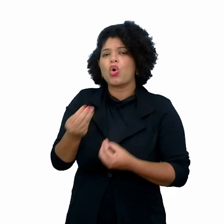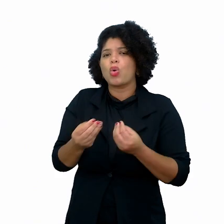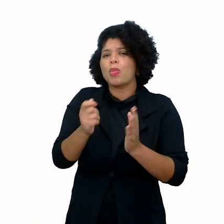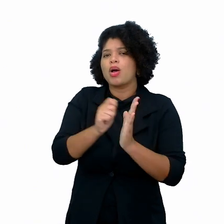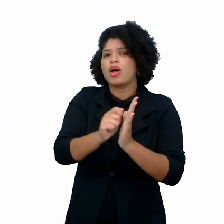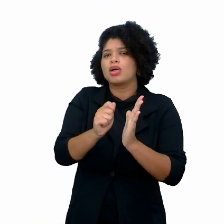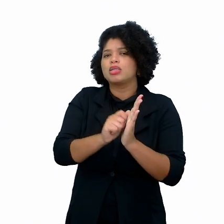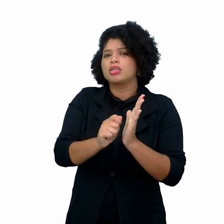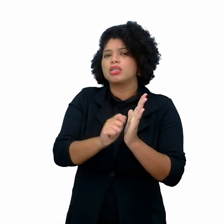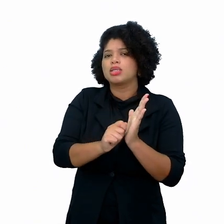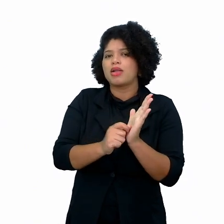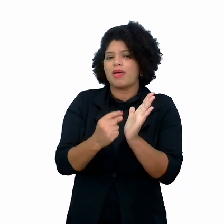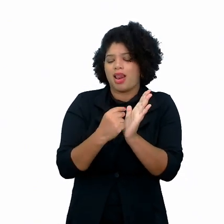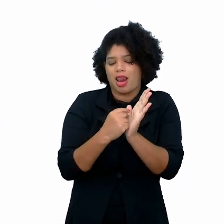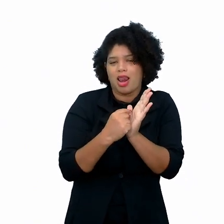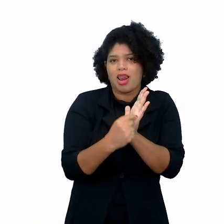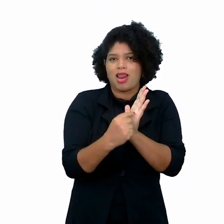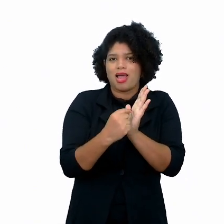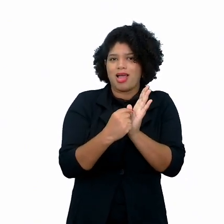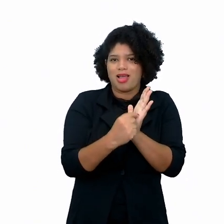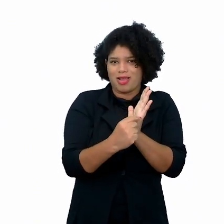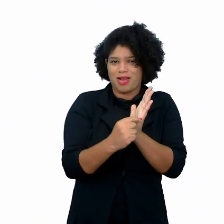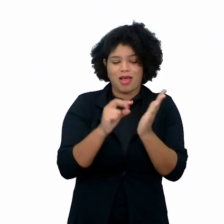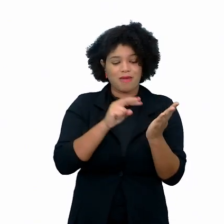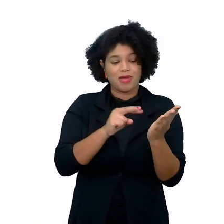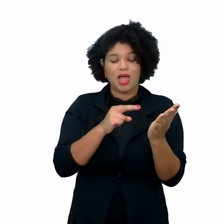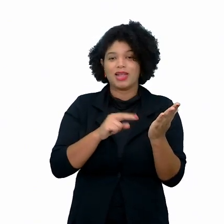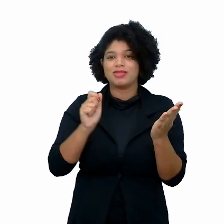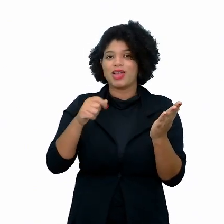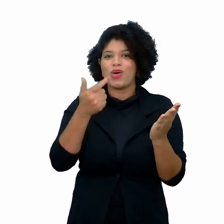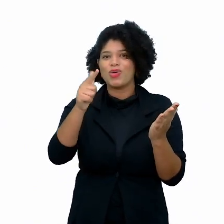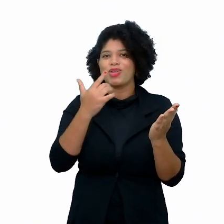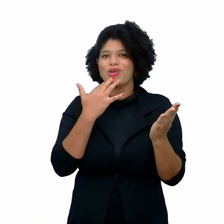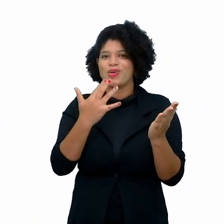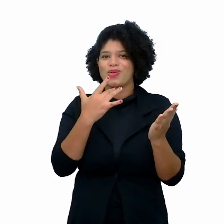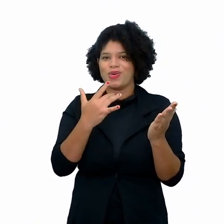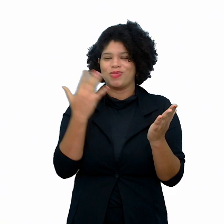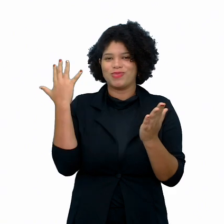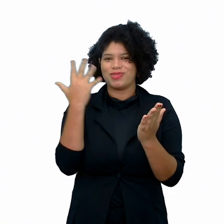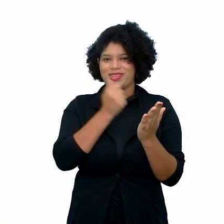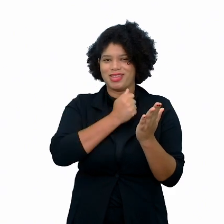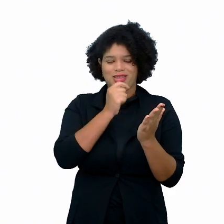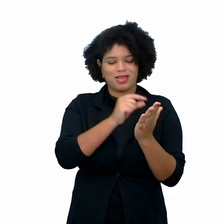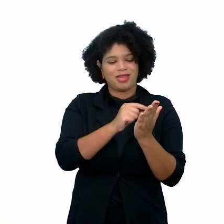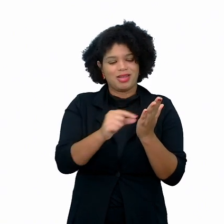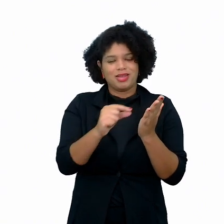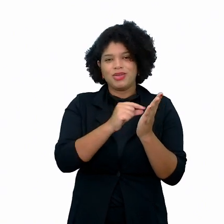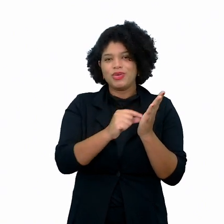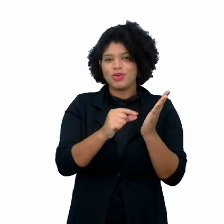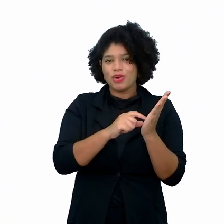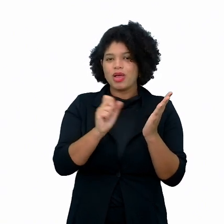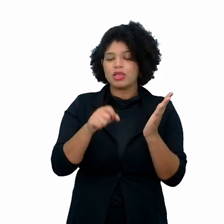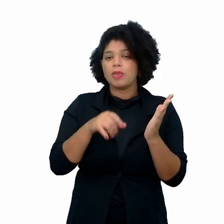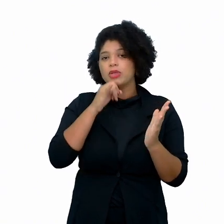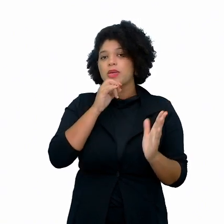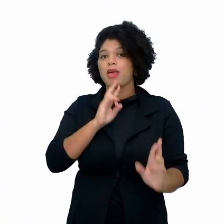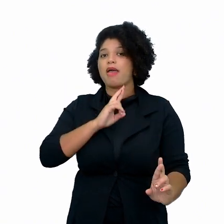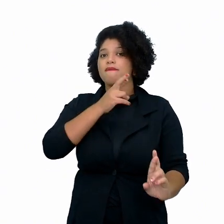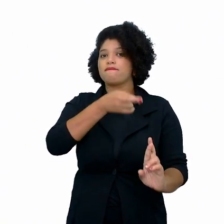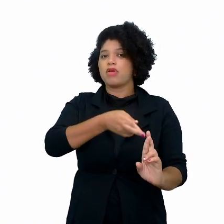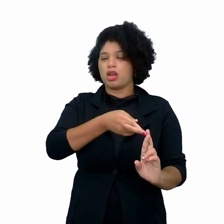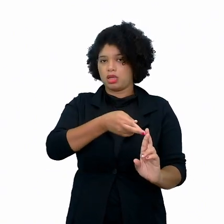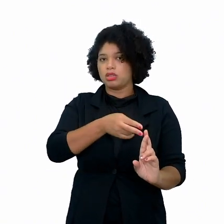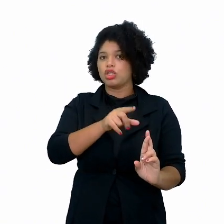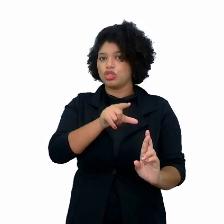de grifar as informações que buscam no texto, usando inclusive como referência os itens que